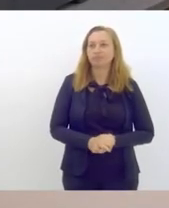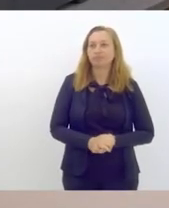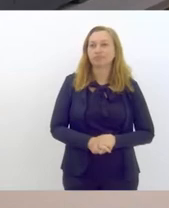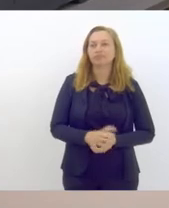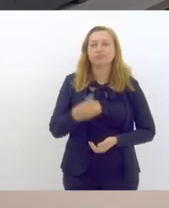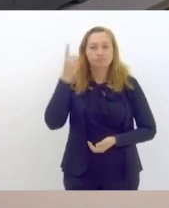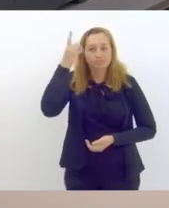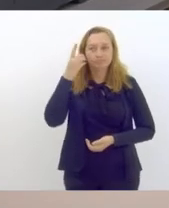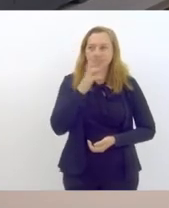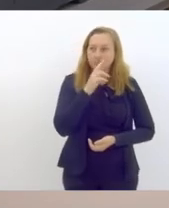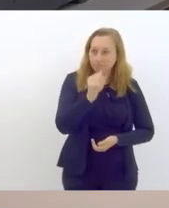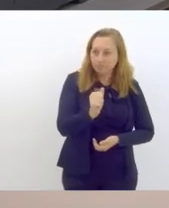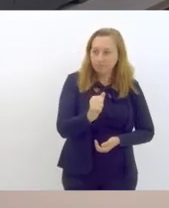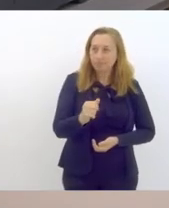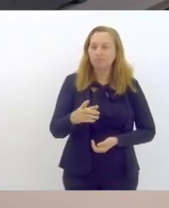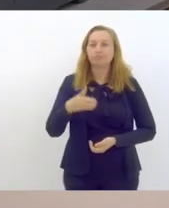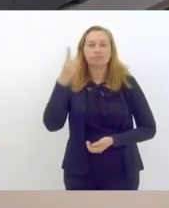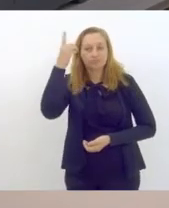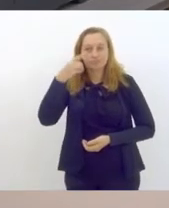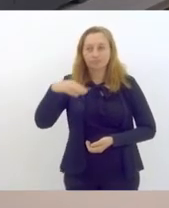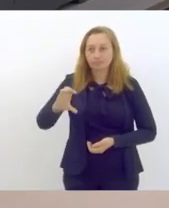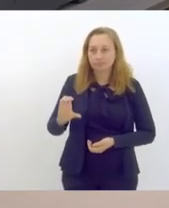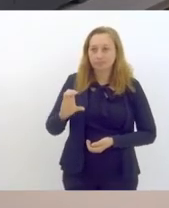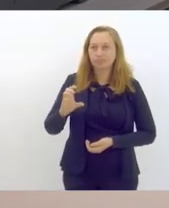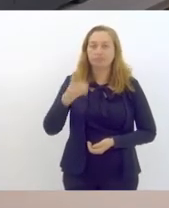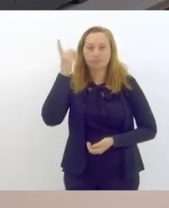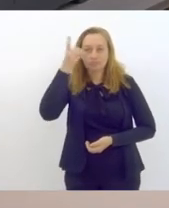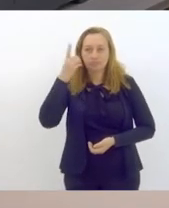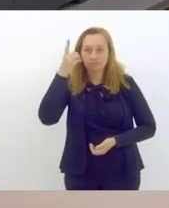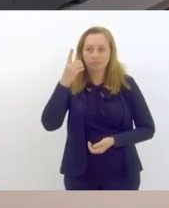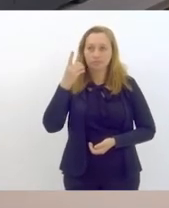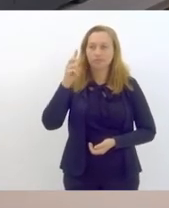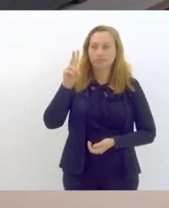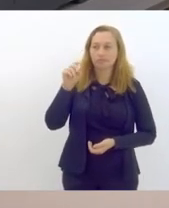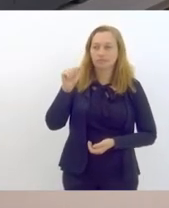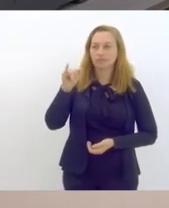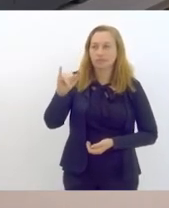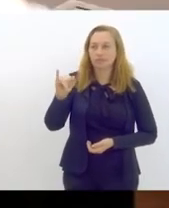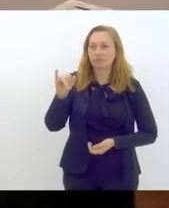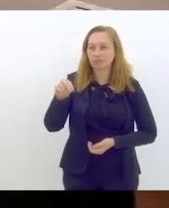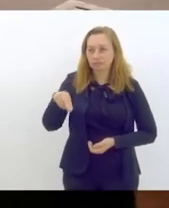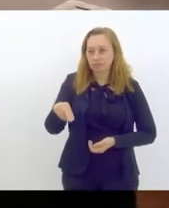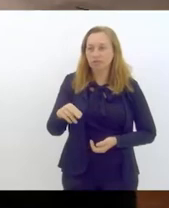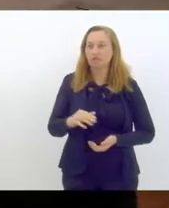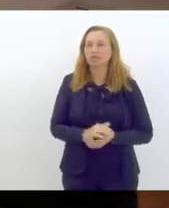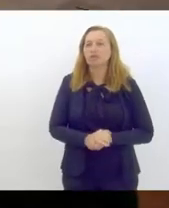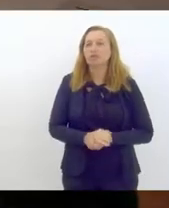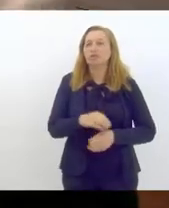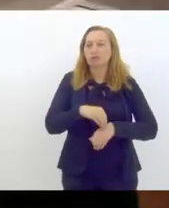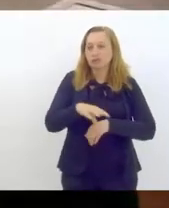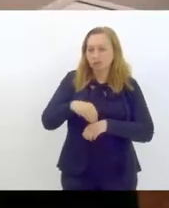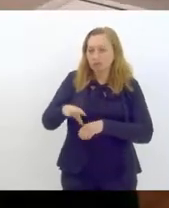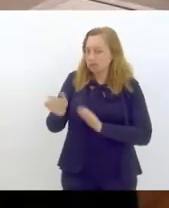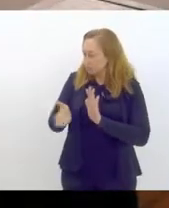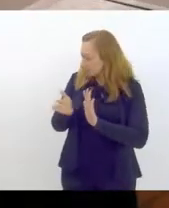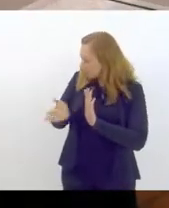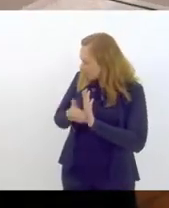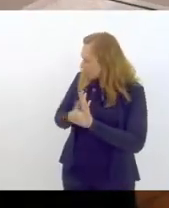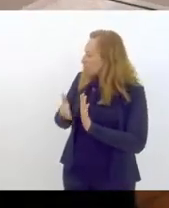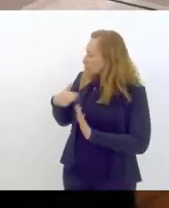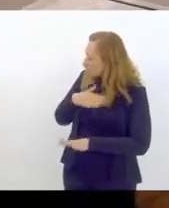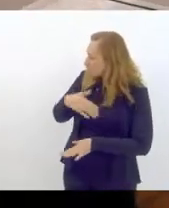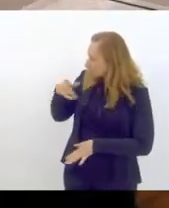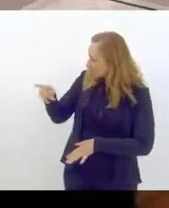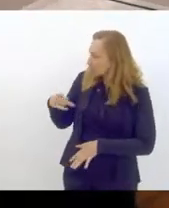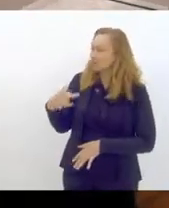Deputado Rodrigo Amorim, deputado Carlos Mink, deputado Wanderson Nogueira, os indicadores das propostas. Gostei muito dessa proposta,